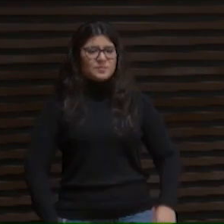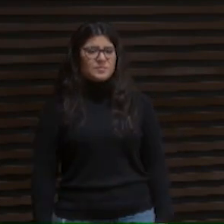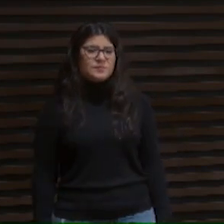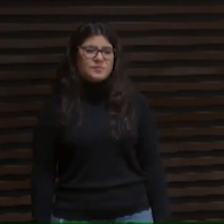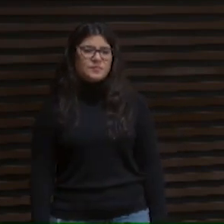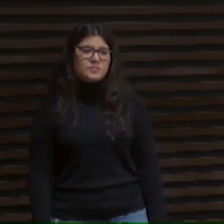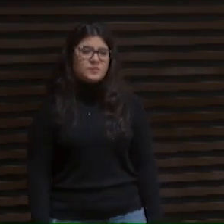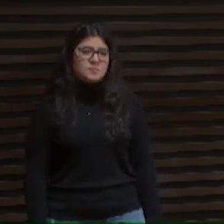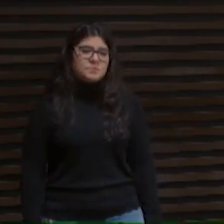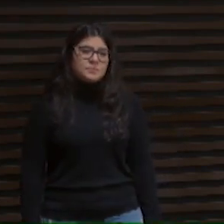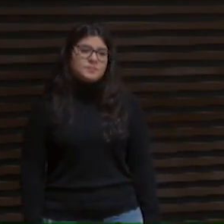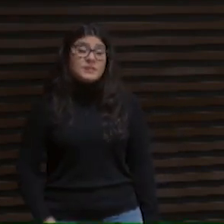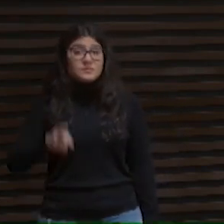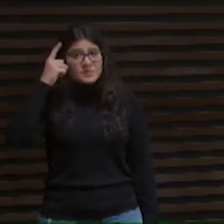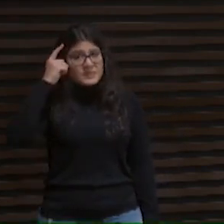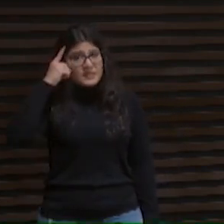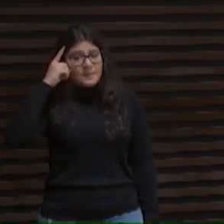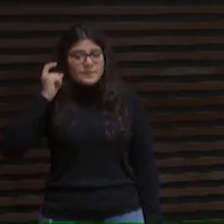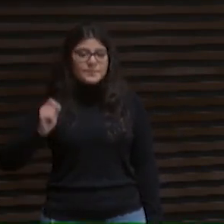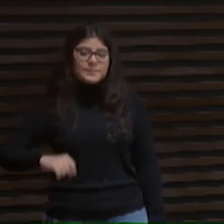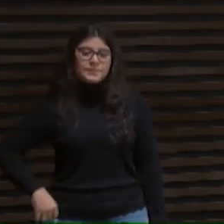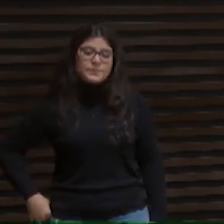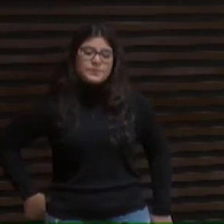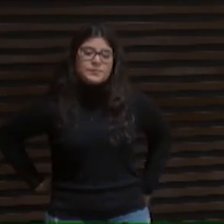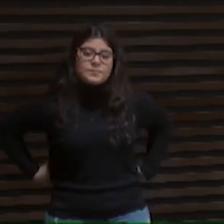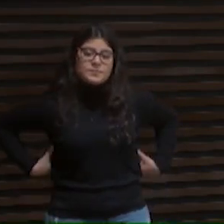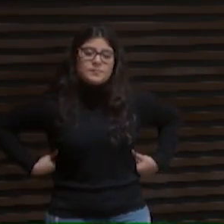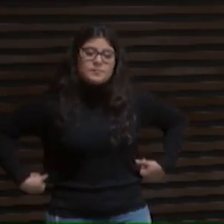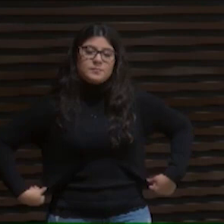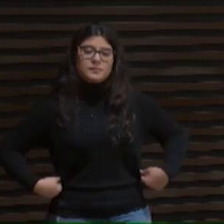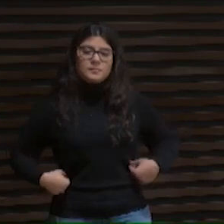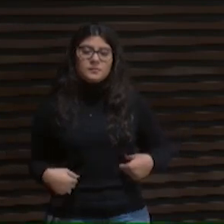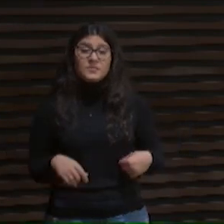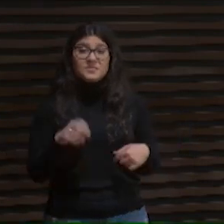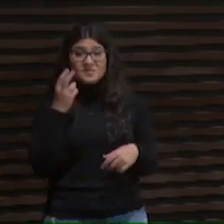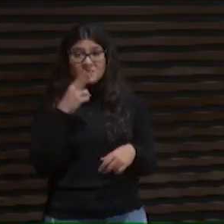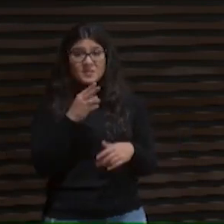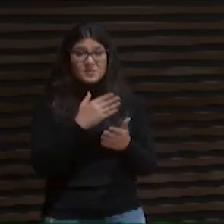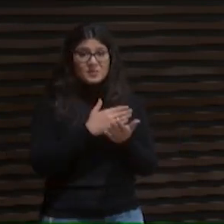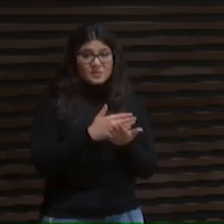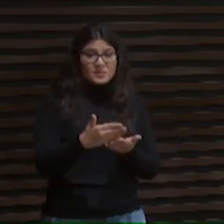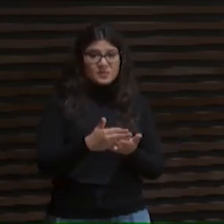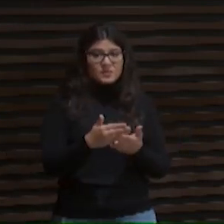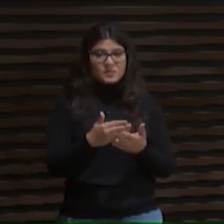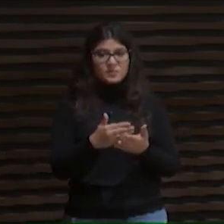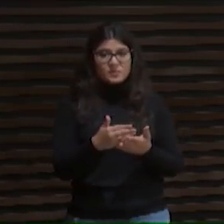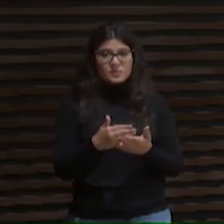Vamos tratar aqui, vamos dar um pulo, né? Nós falamos do início da caminhada de Paulo, mas o tempo que nós temos,